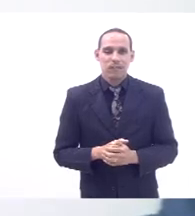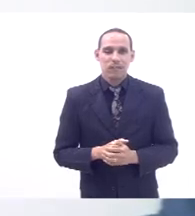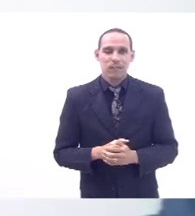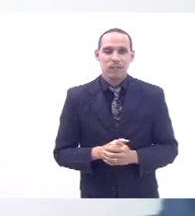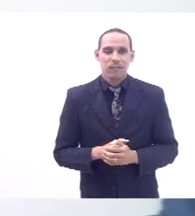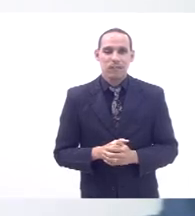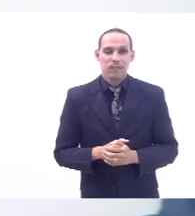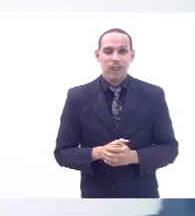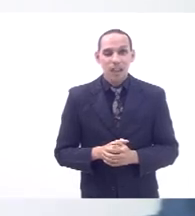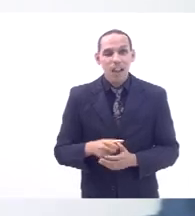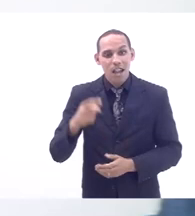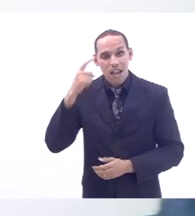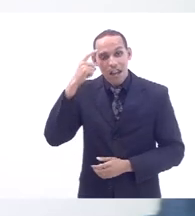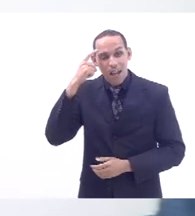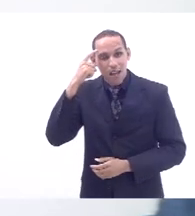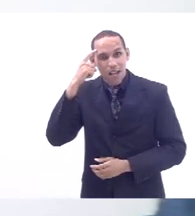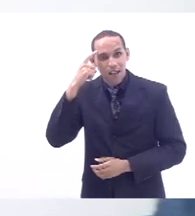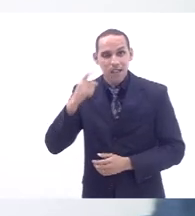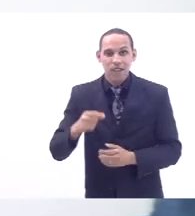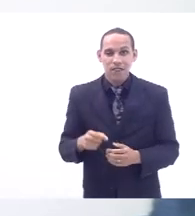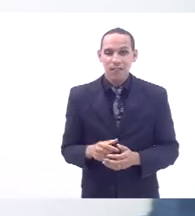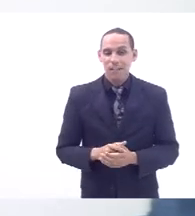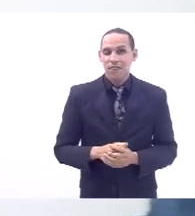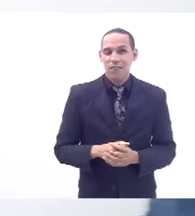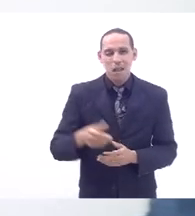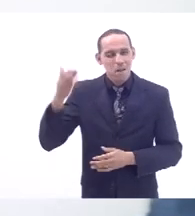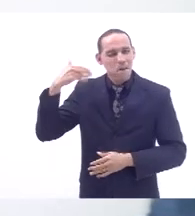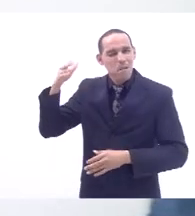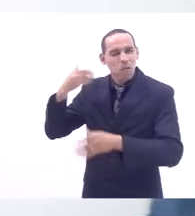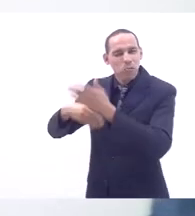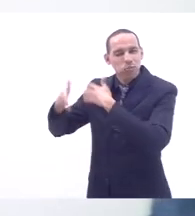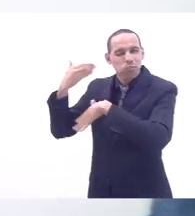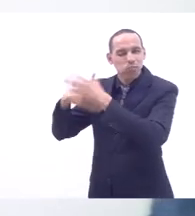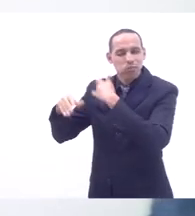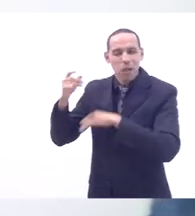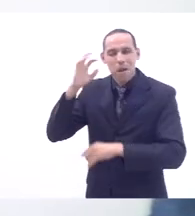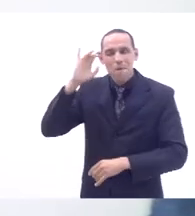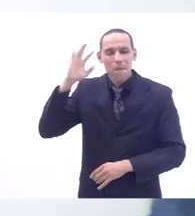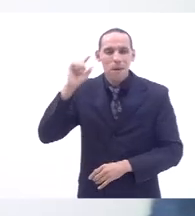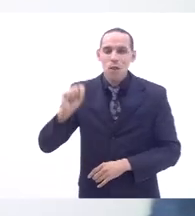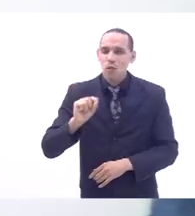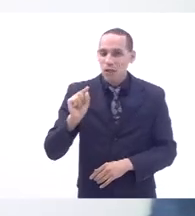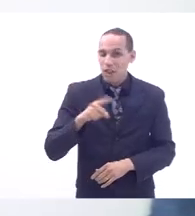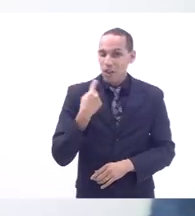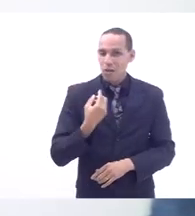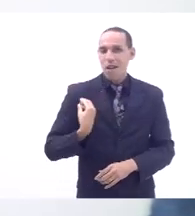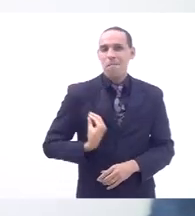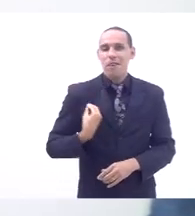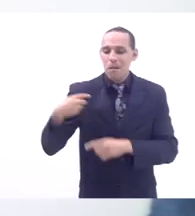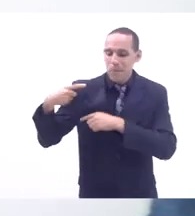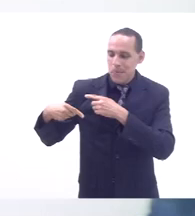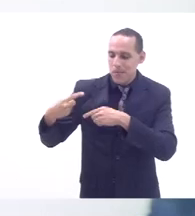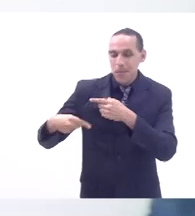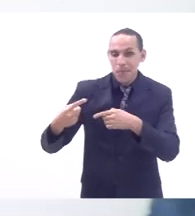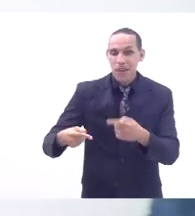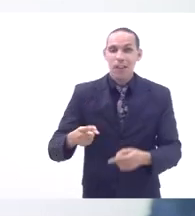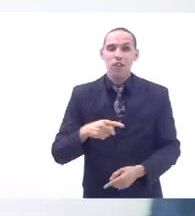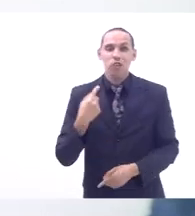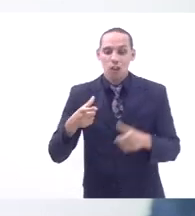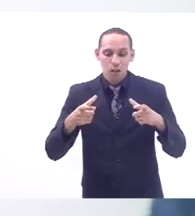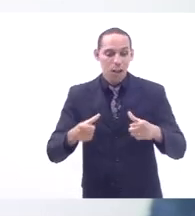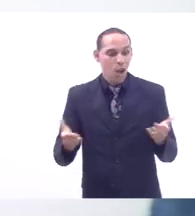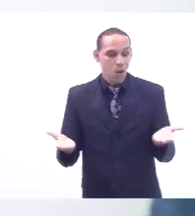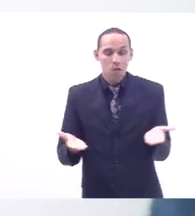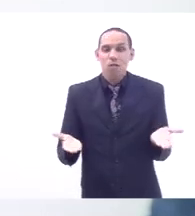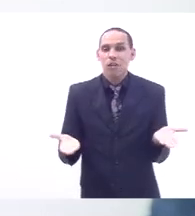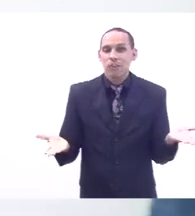cabeça dos antigos que é bom pros nós presentes que somos descendentes e estamos no lugar que estamos